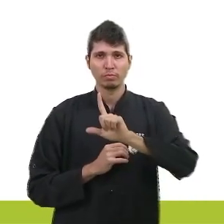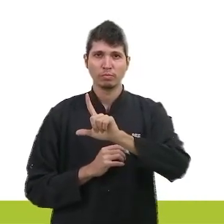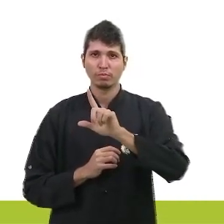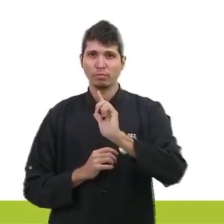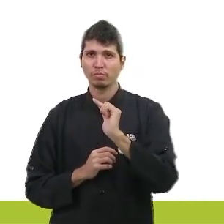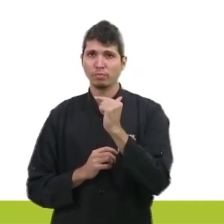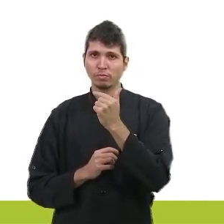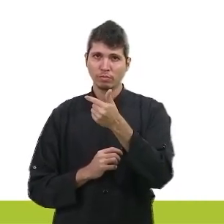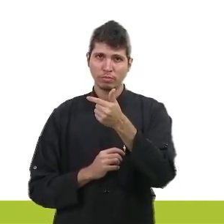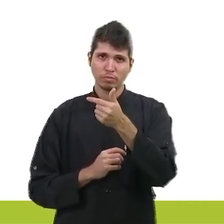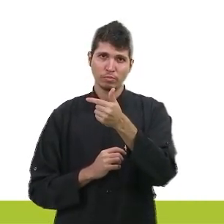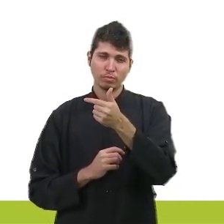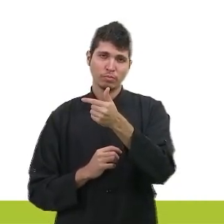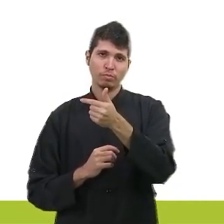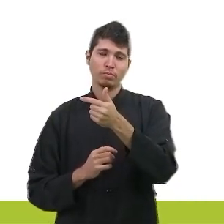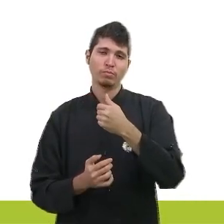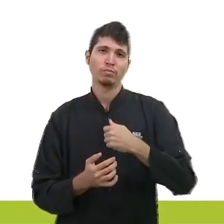quadrado